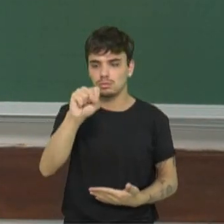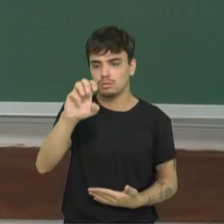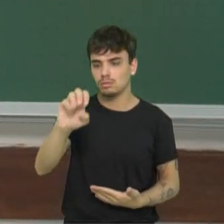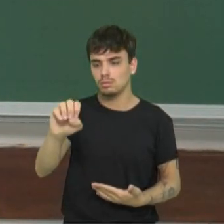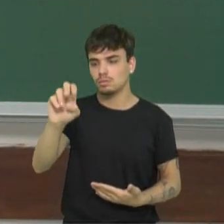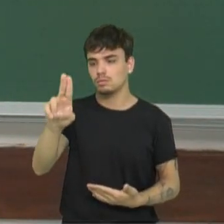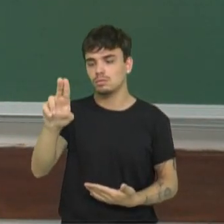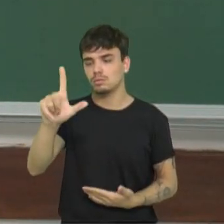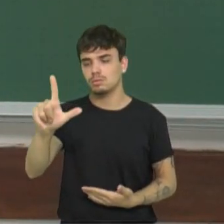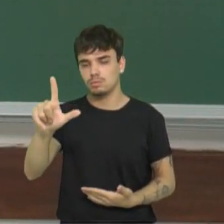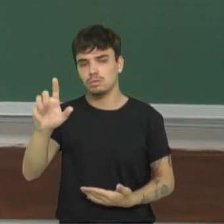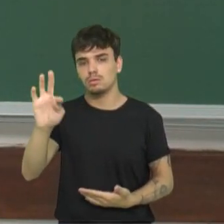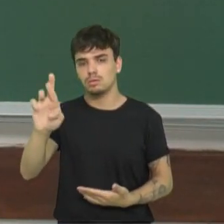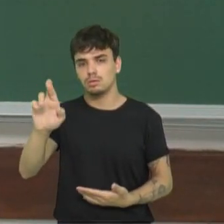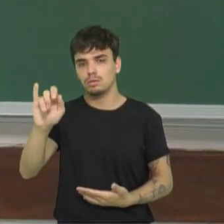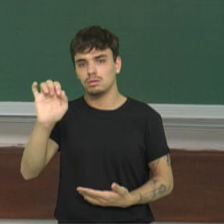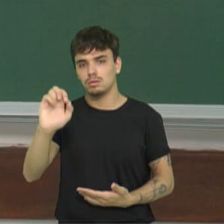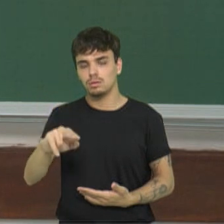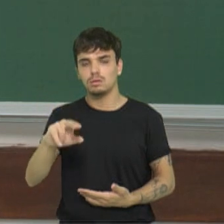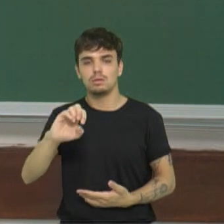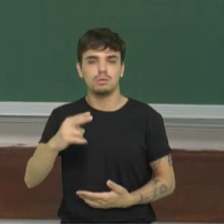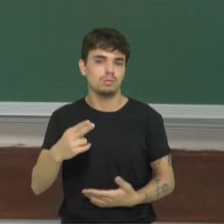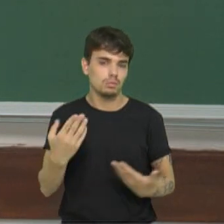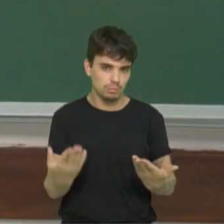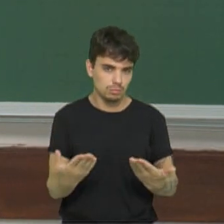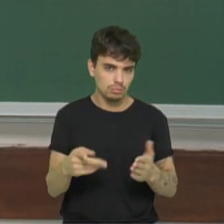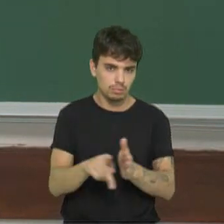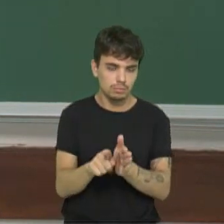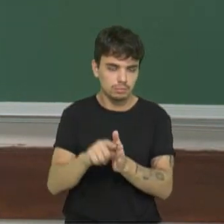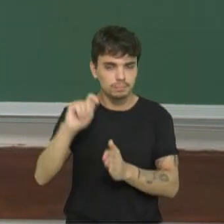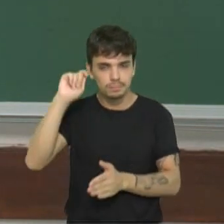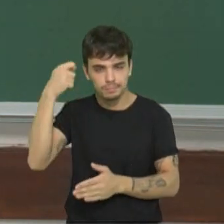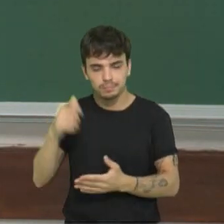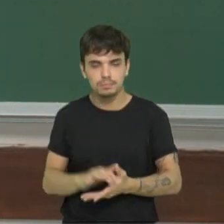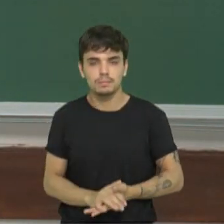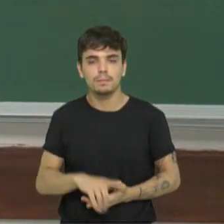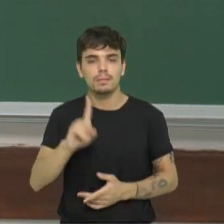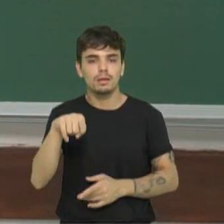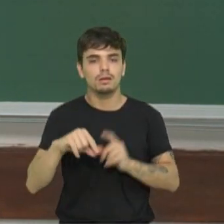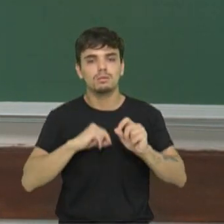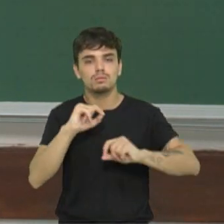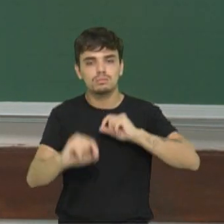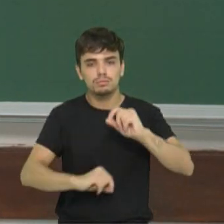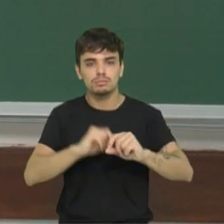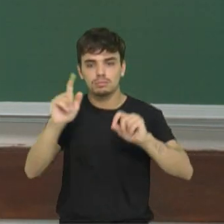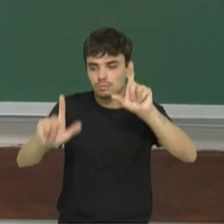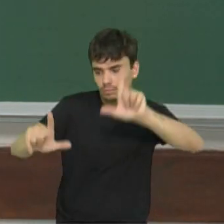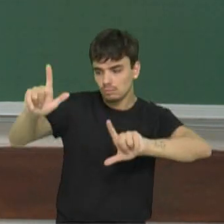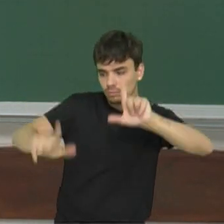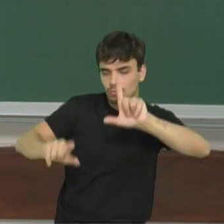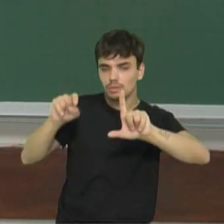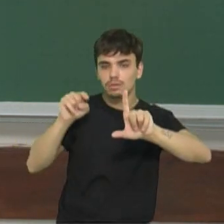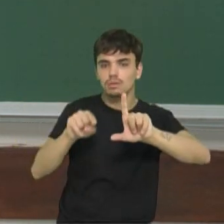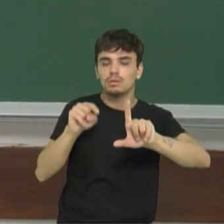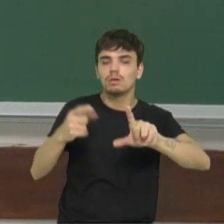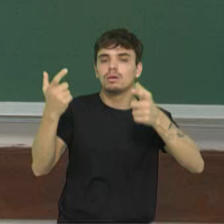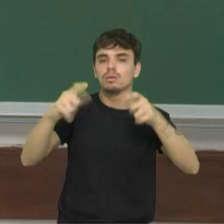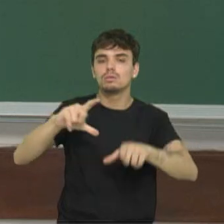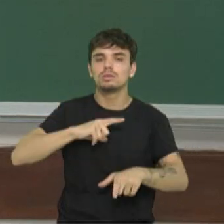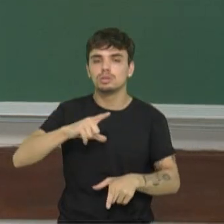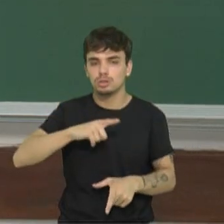né? Trem do Soul, né? Trem da música negra. Que era o quê? Era um programa de TV